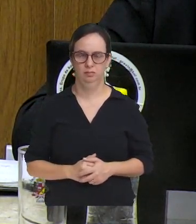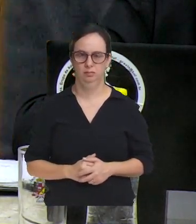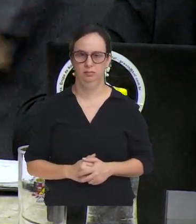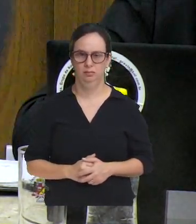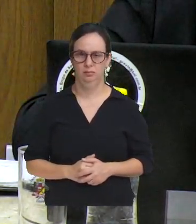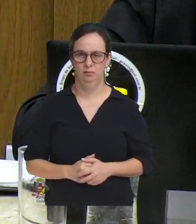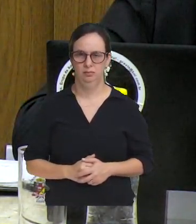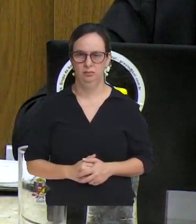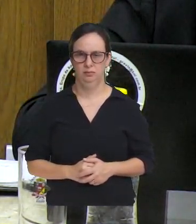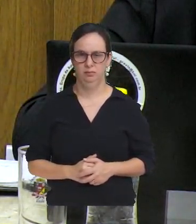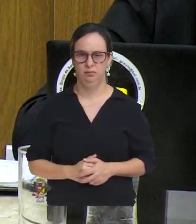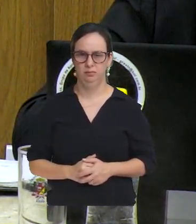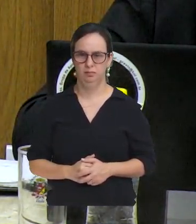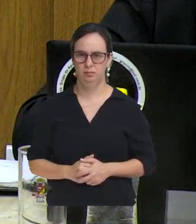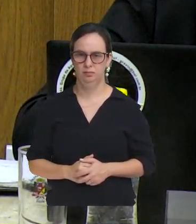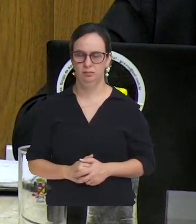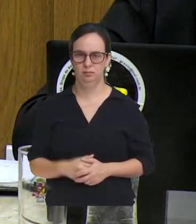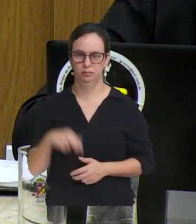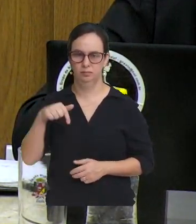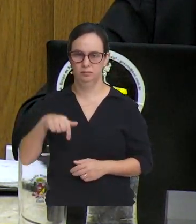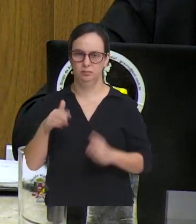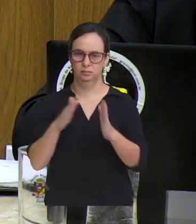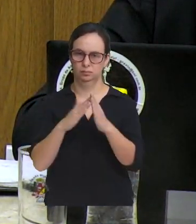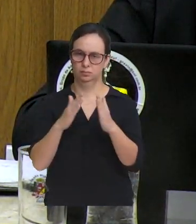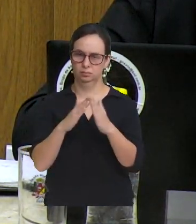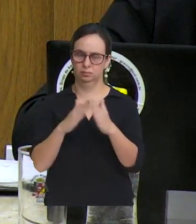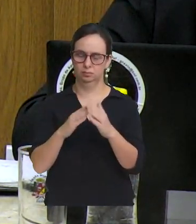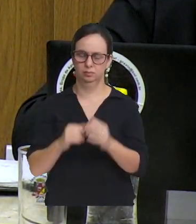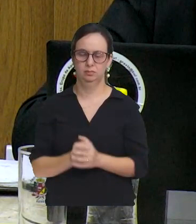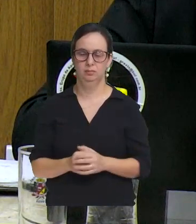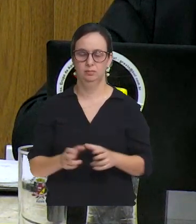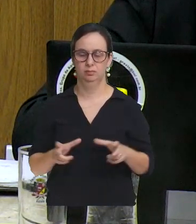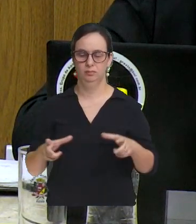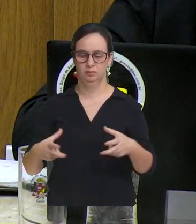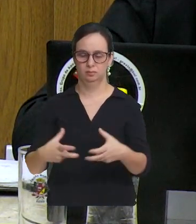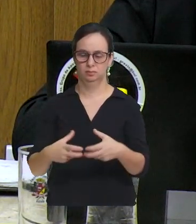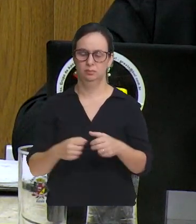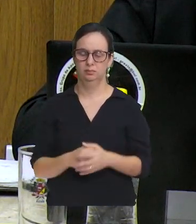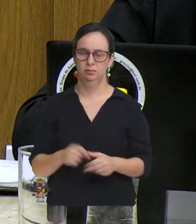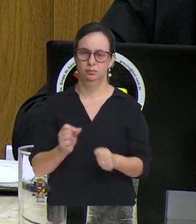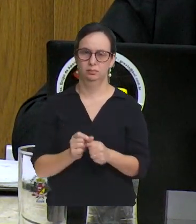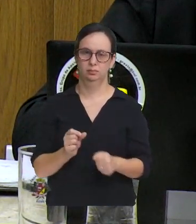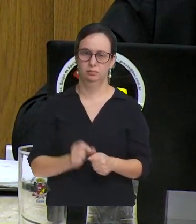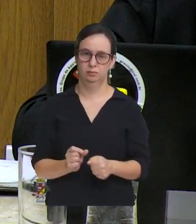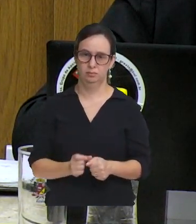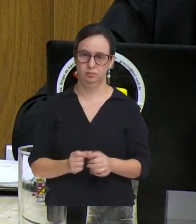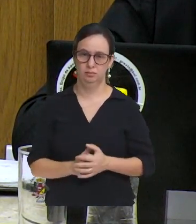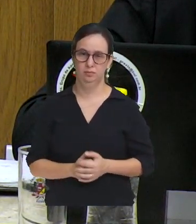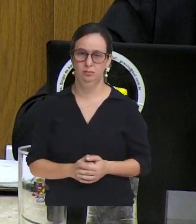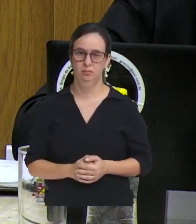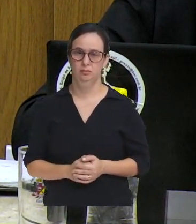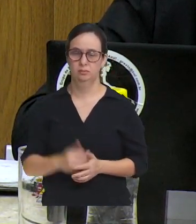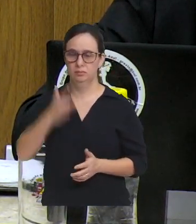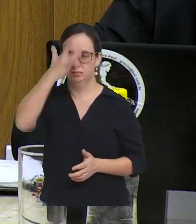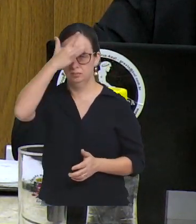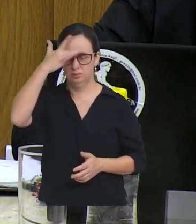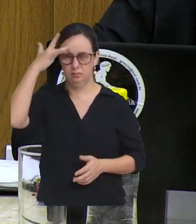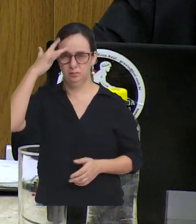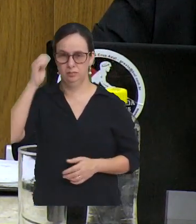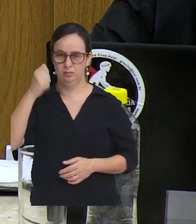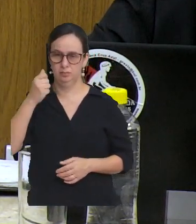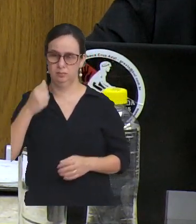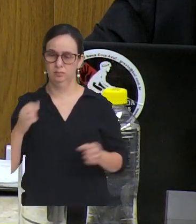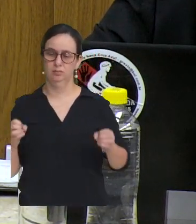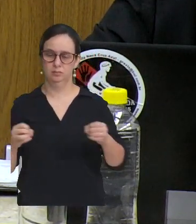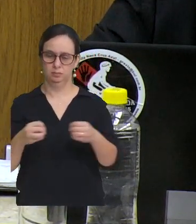mais melhoria. Então, a população de Assis merece. Então, nós temos aí esse investimento e vai trazer uma grande economia,